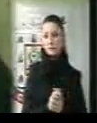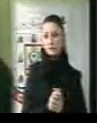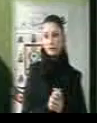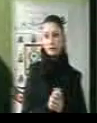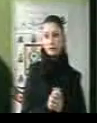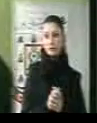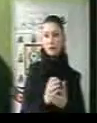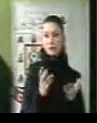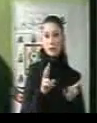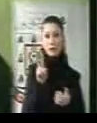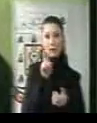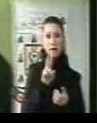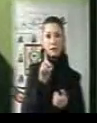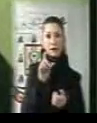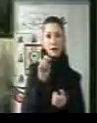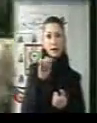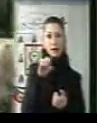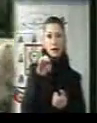Vereador Adailton Felzer.